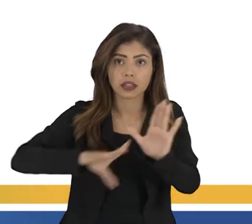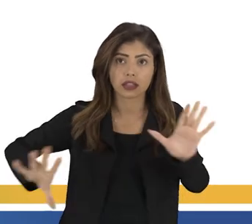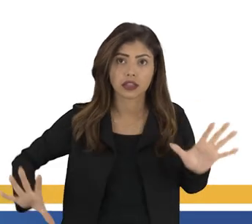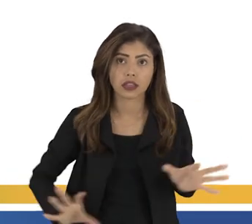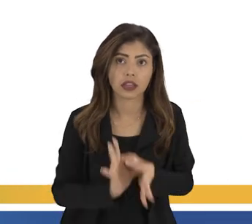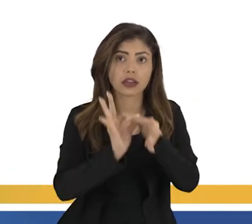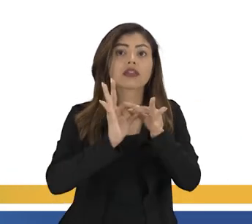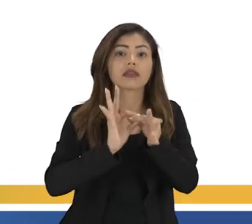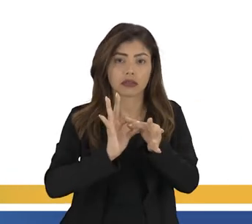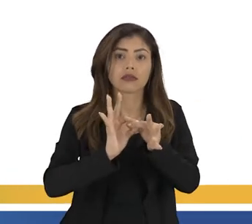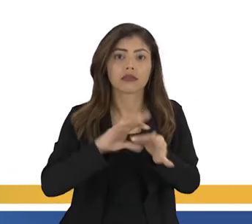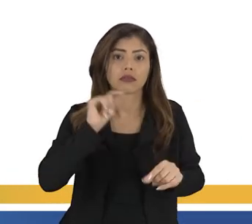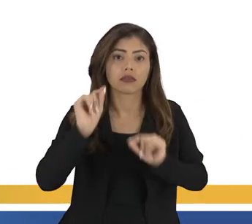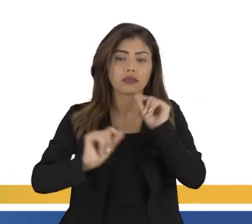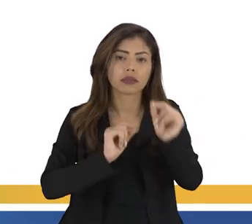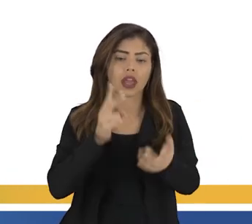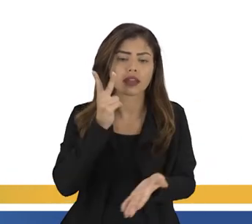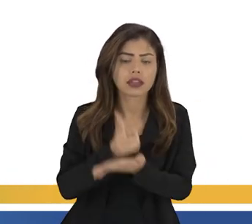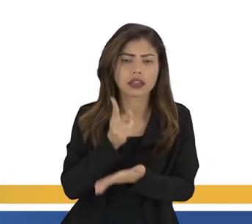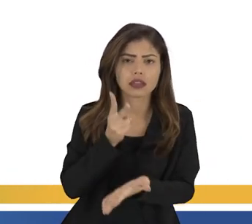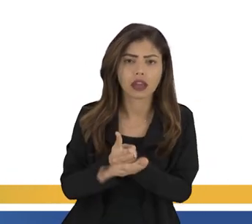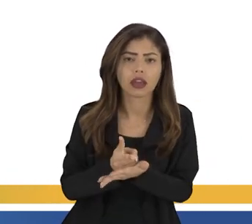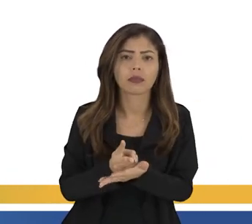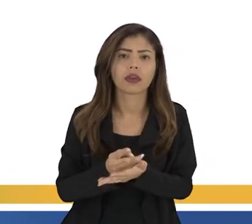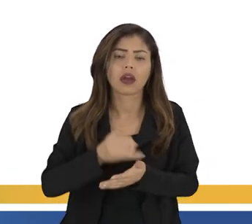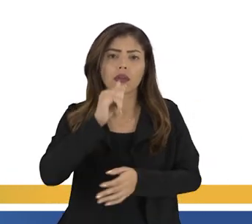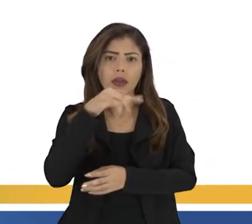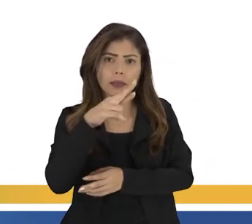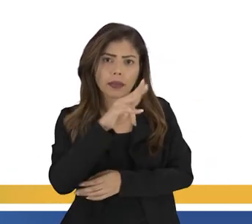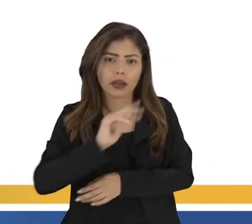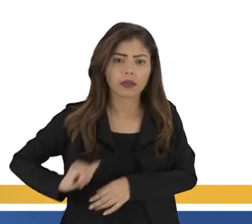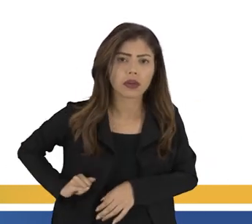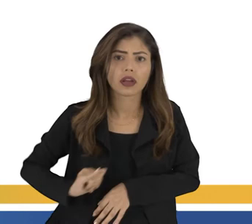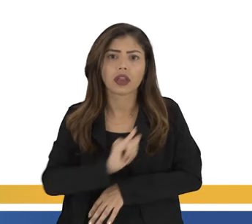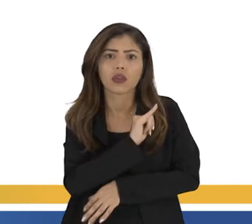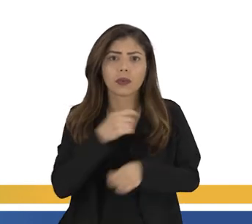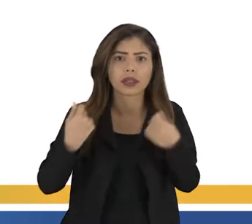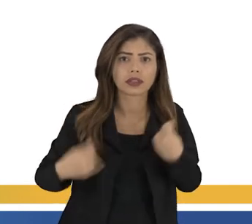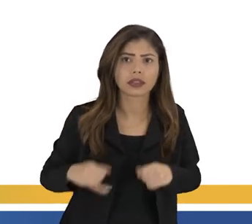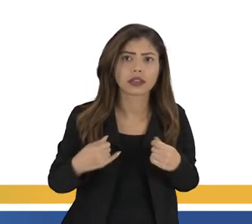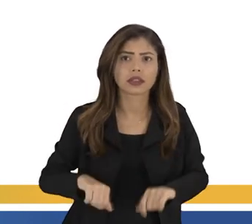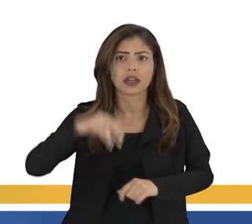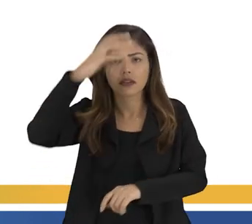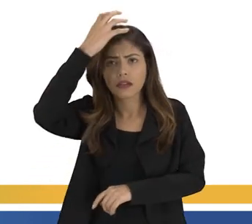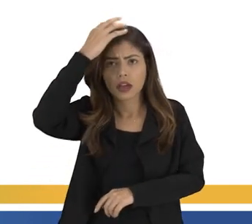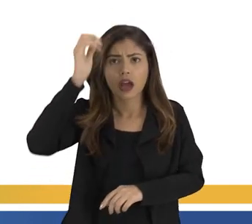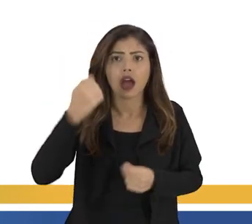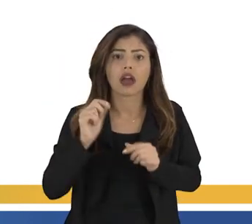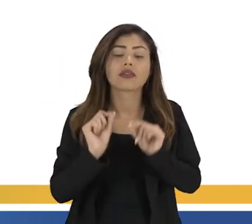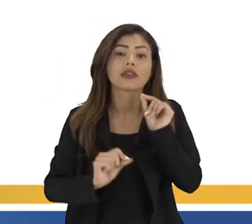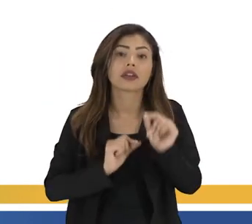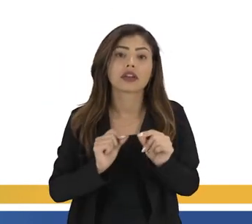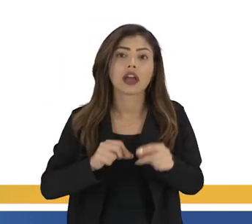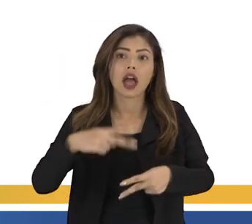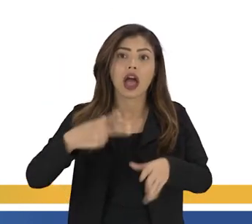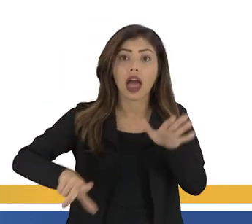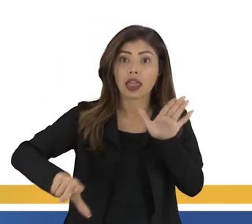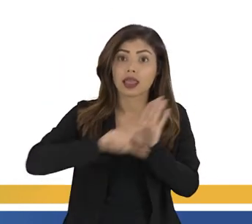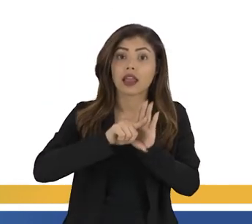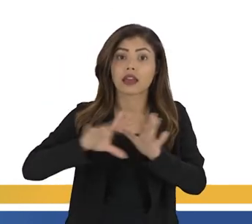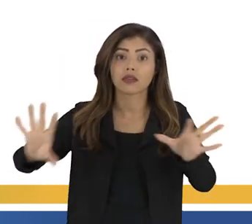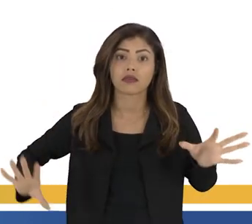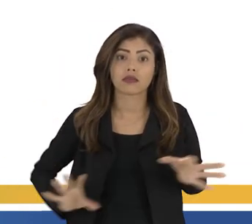complementares então sempre que o imperador necessitava é o equivalente à que nós e